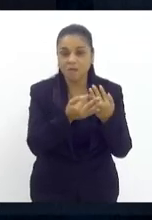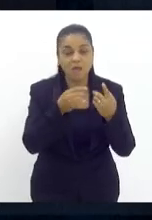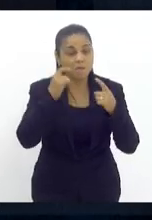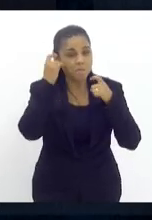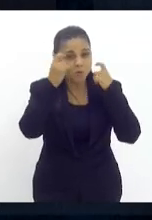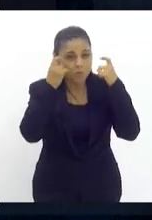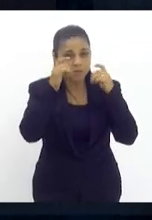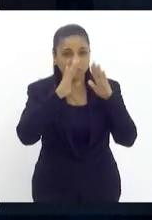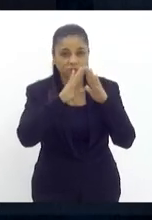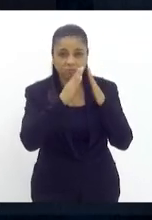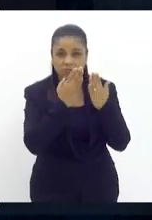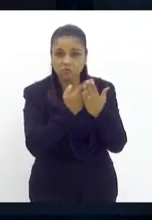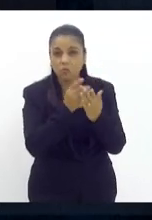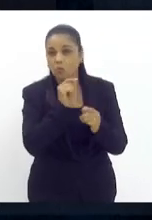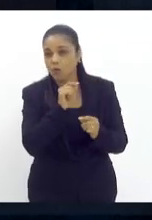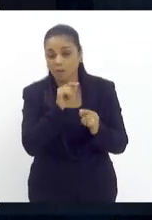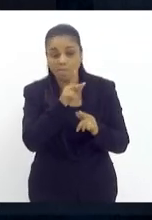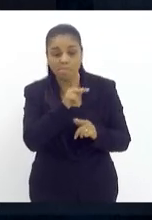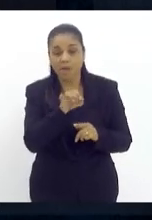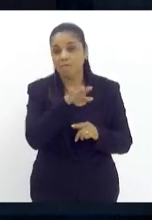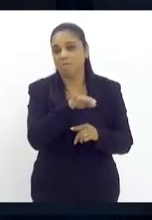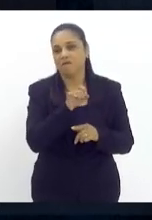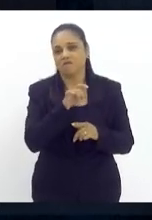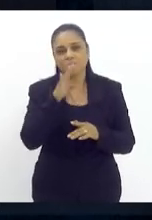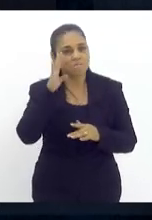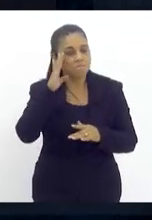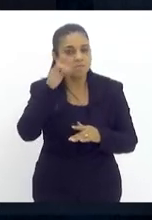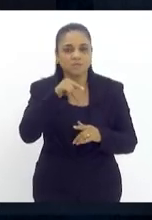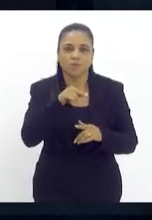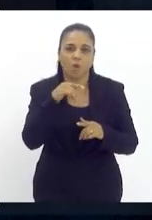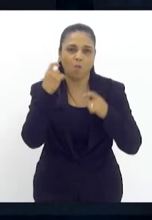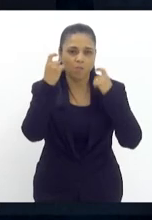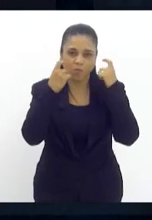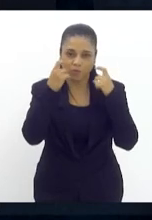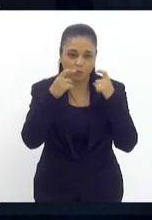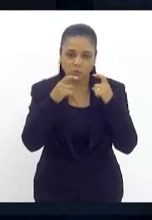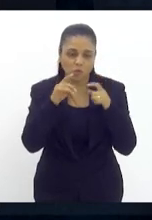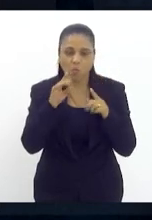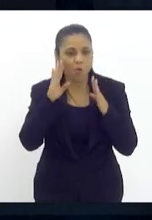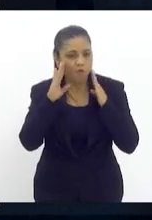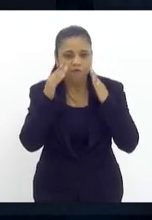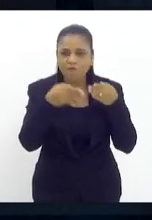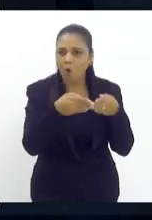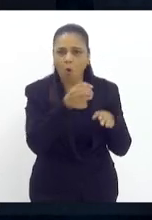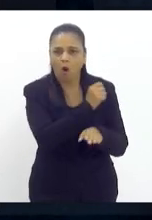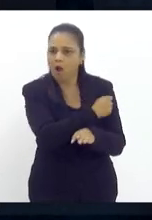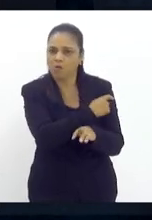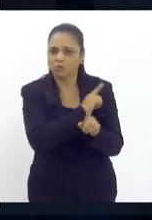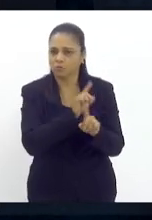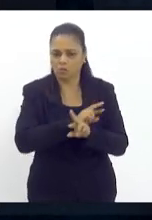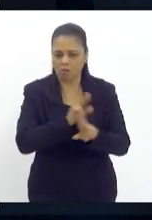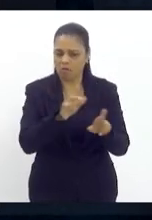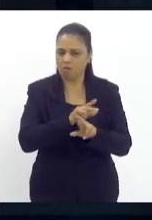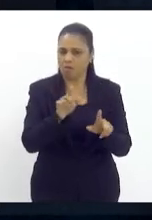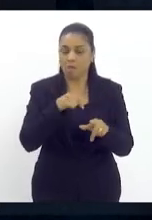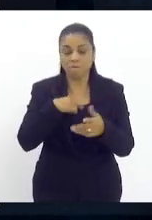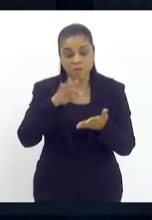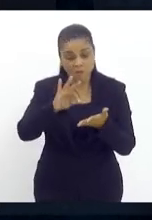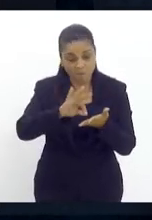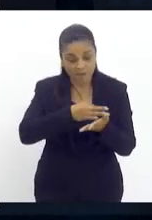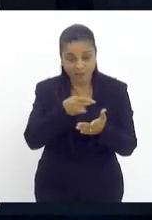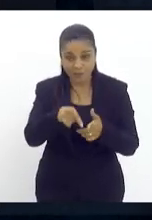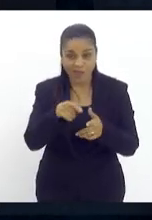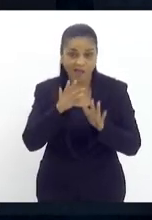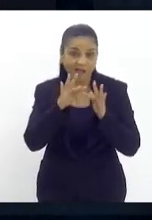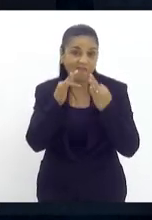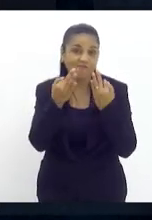escola deveria ser os pais e não os alunos. A escola ela deve matricular primeiro a